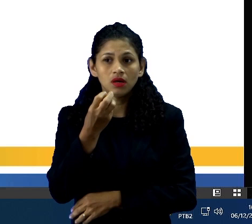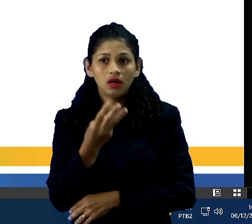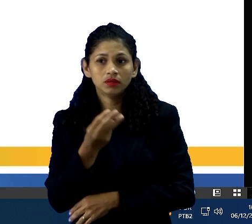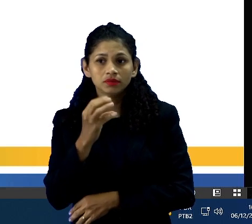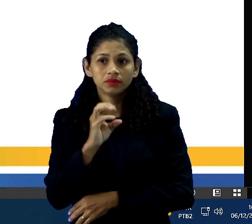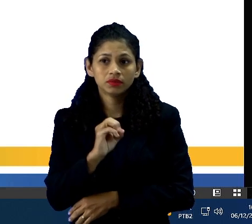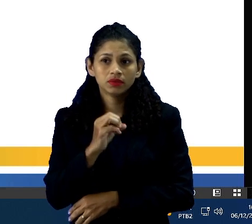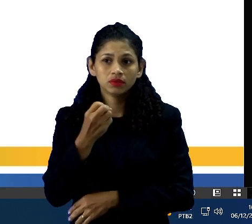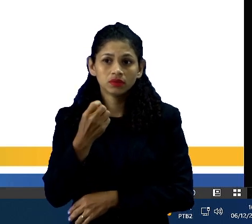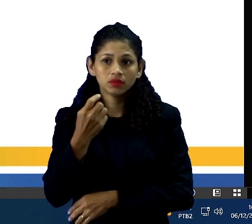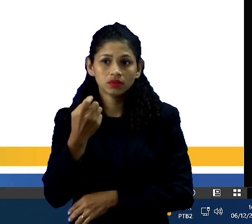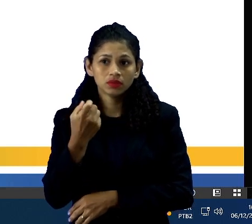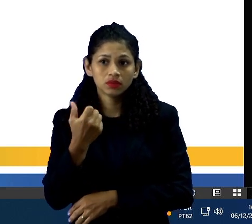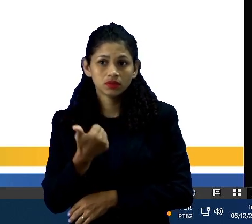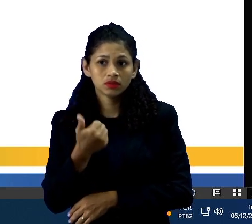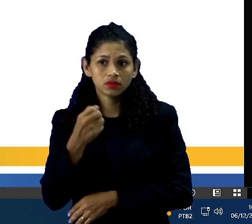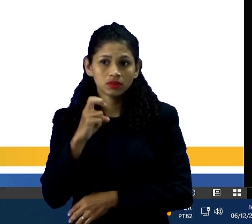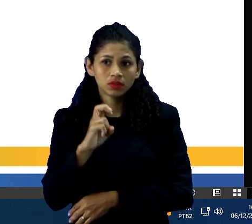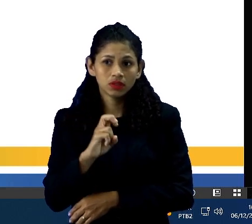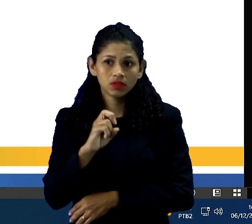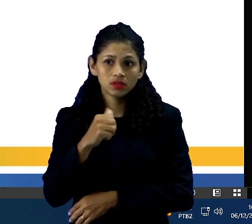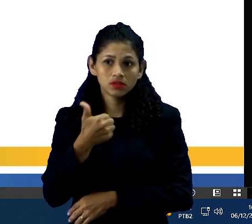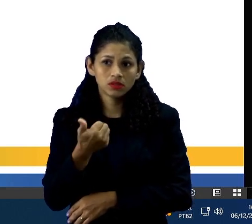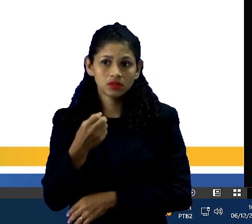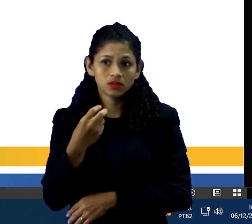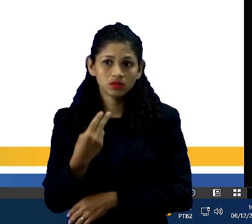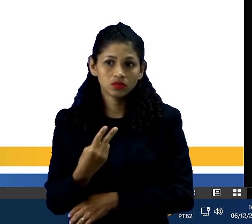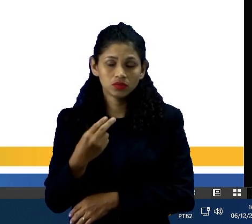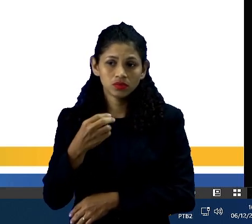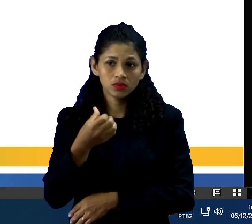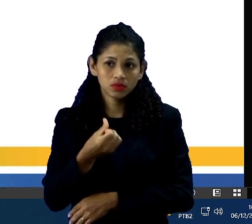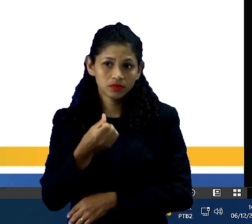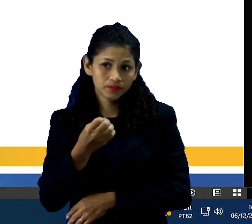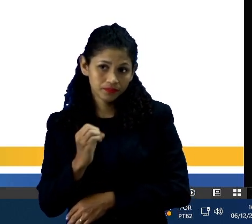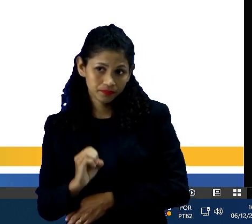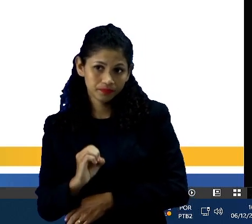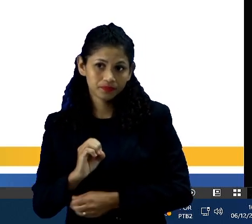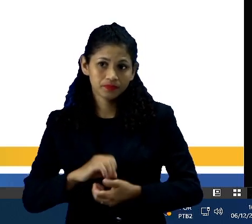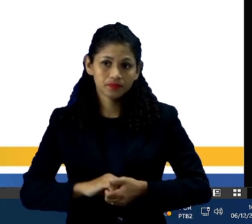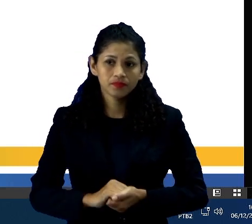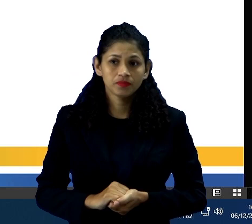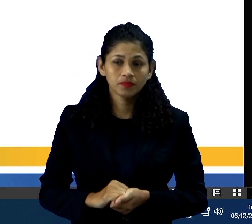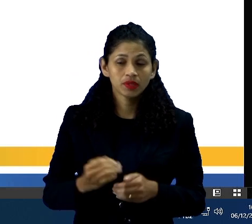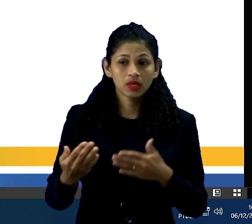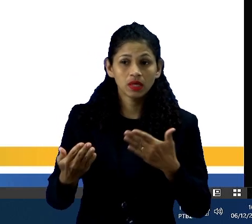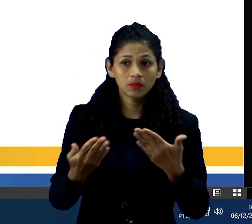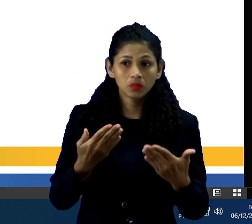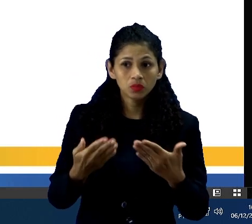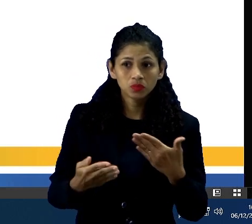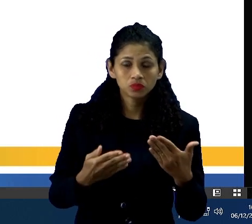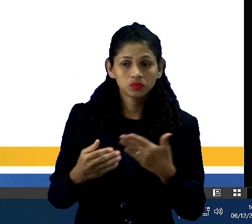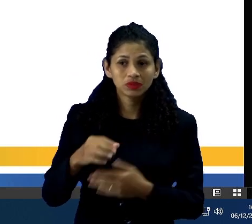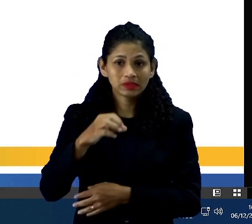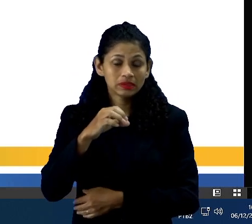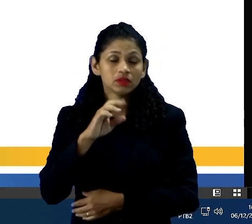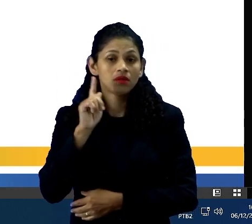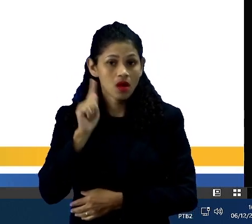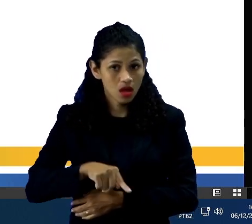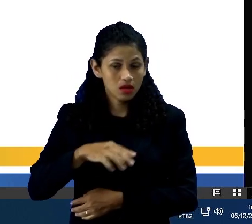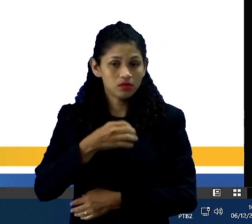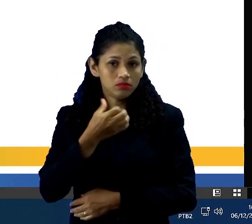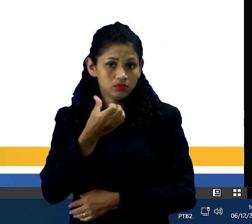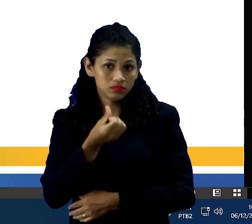12 e 60. E a constante da proporcionalidade, K, entre essas grandezas é 60.